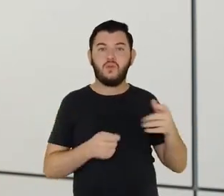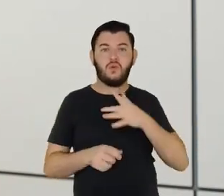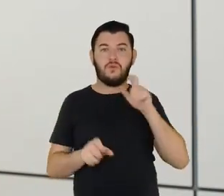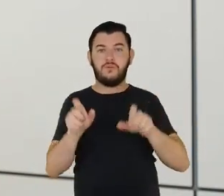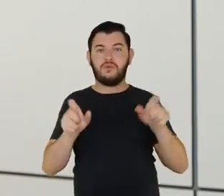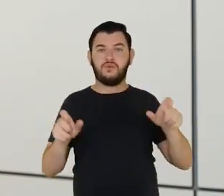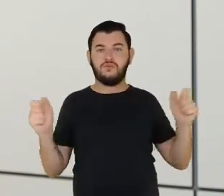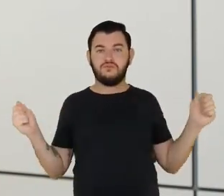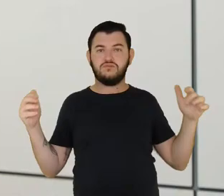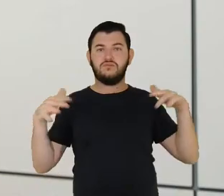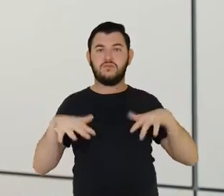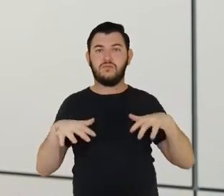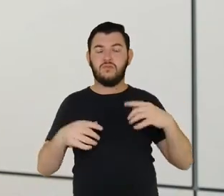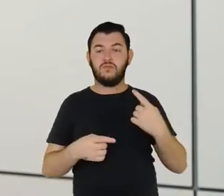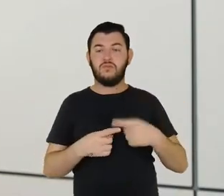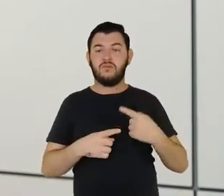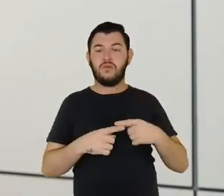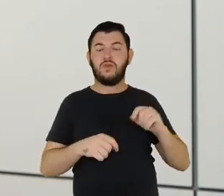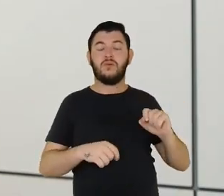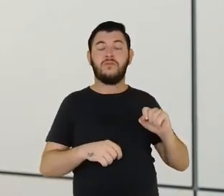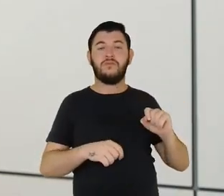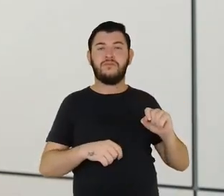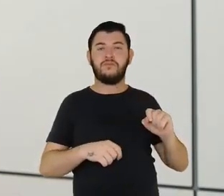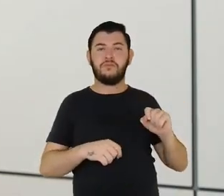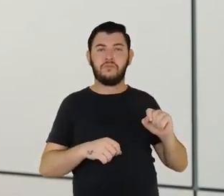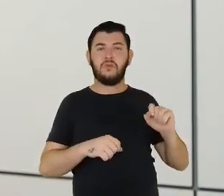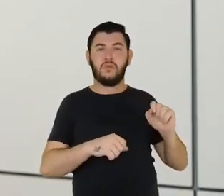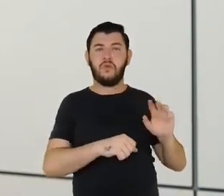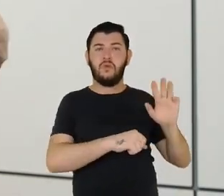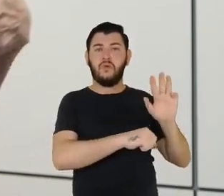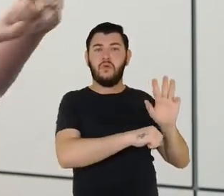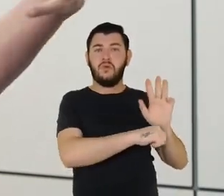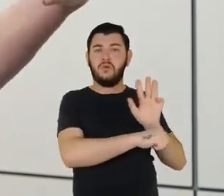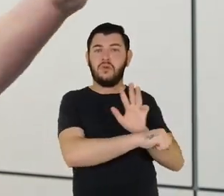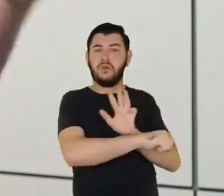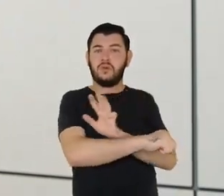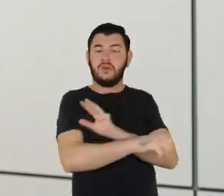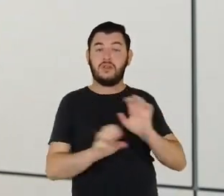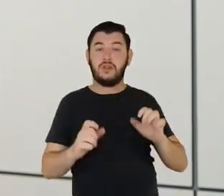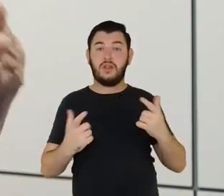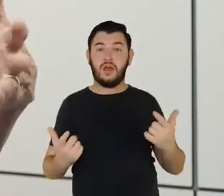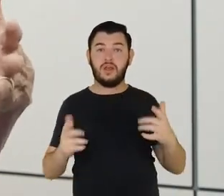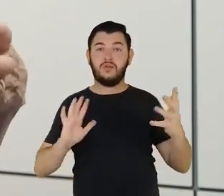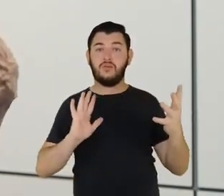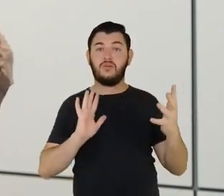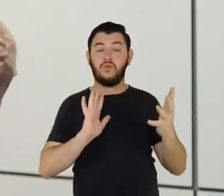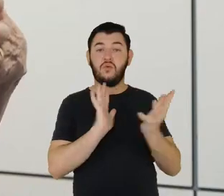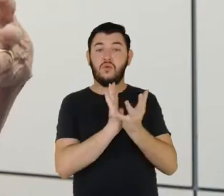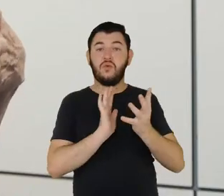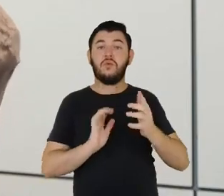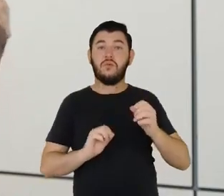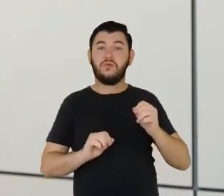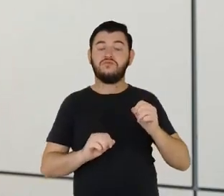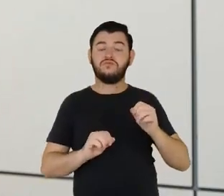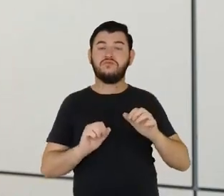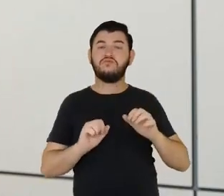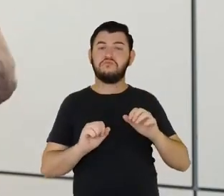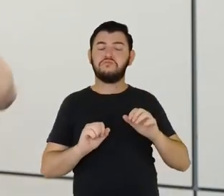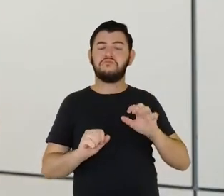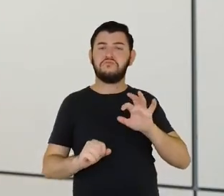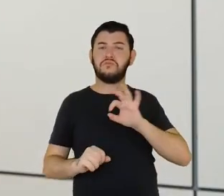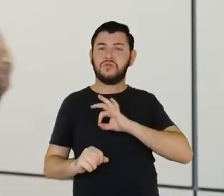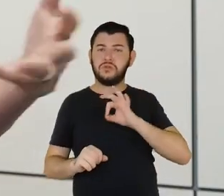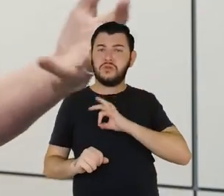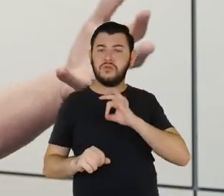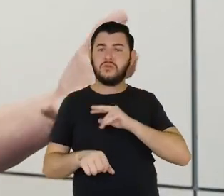obviamente que o Lula é cercado por segurança, e eu atrás sem segurança. Sim. E arrebentaram a grade para mim, eu fui atacado,